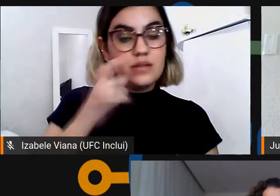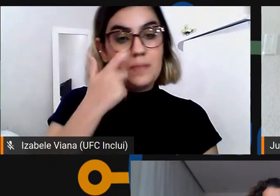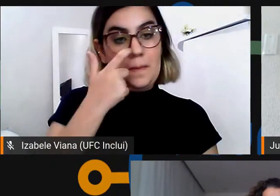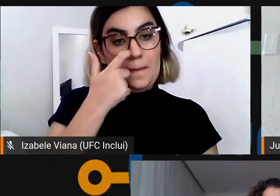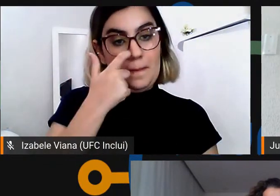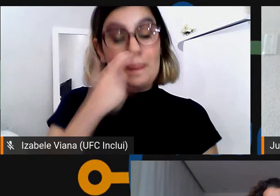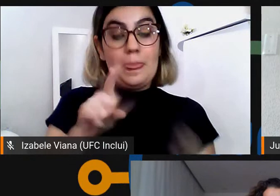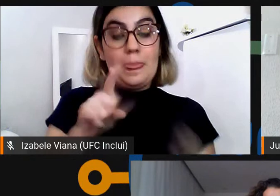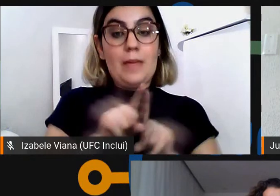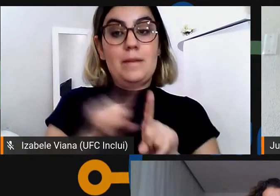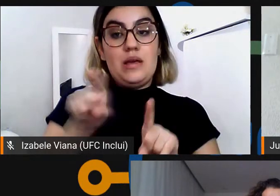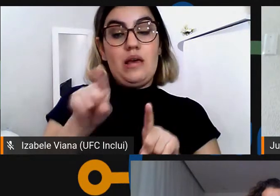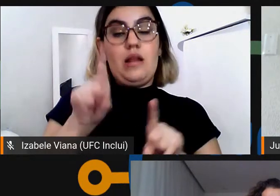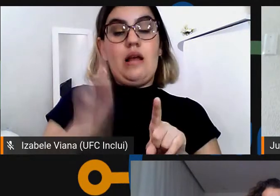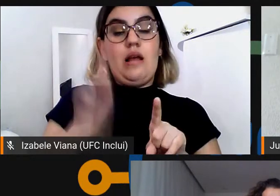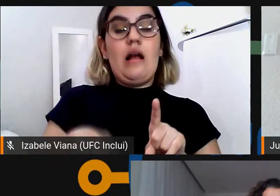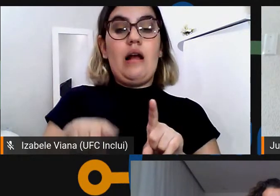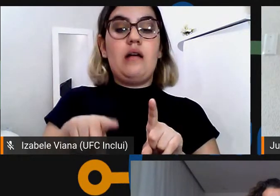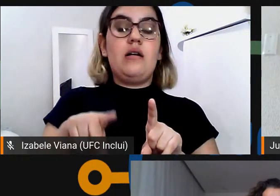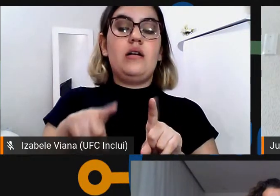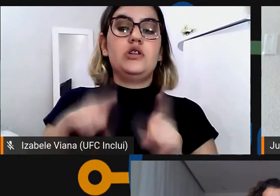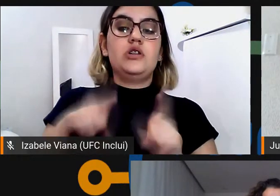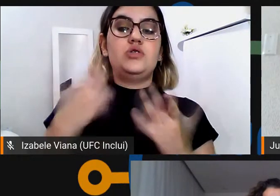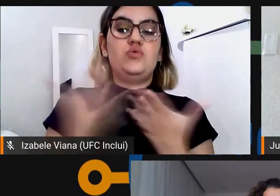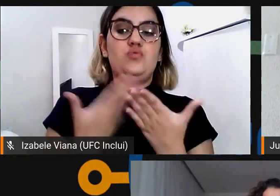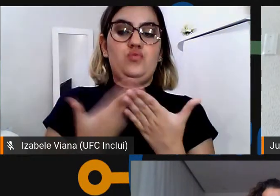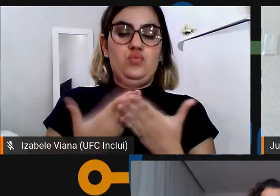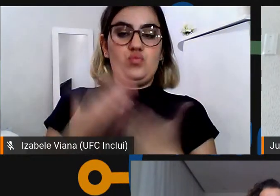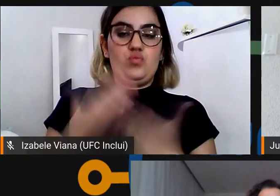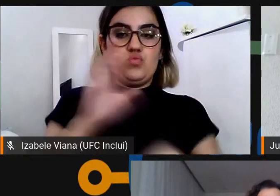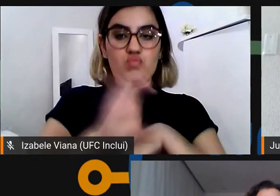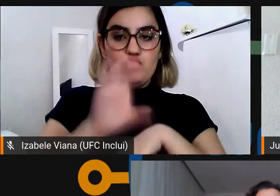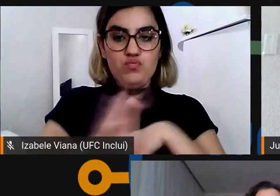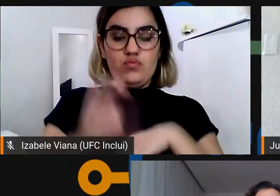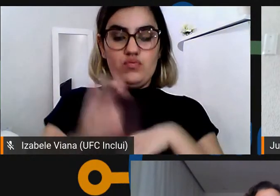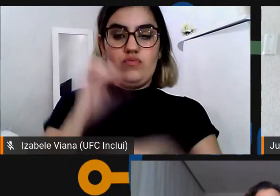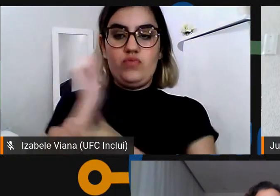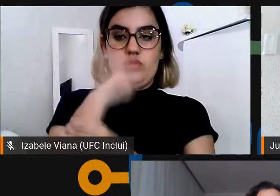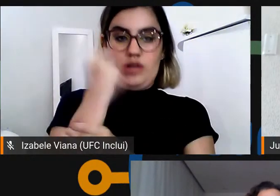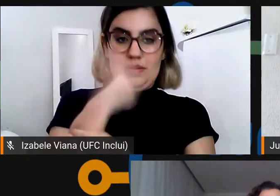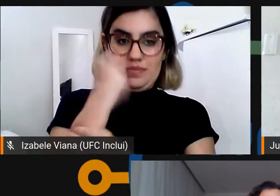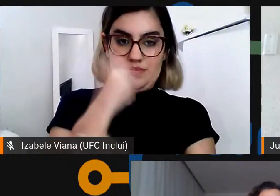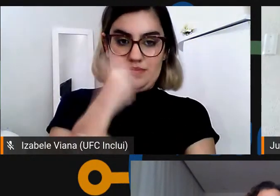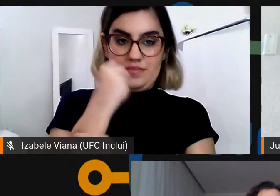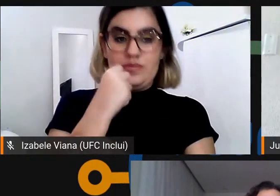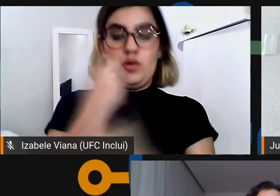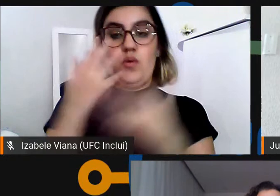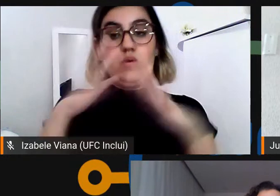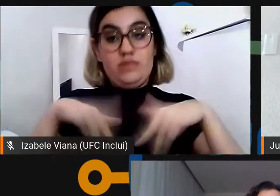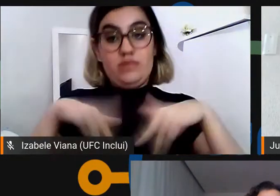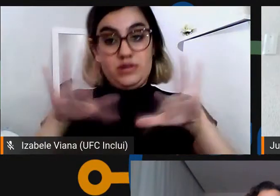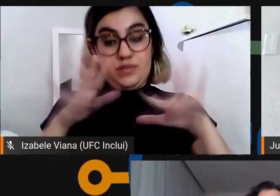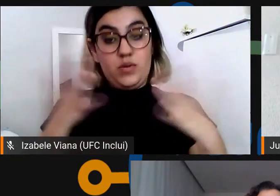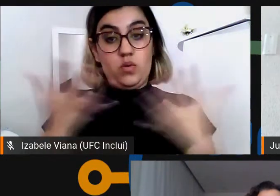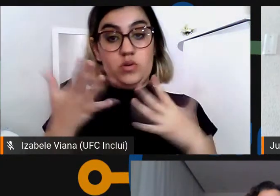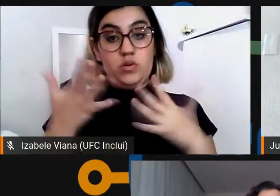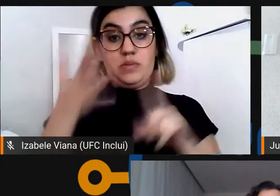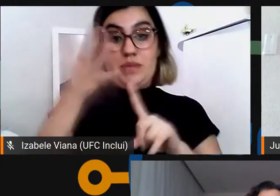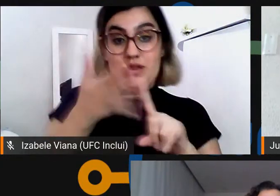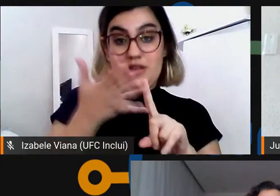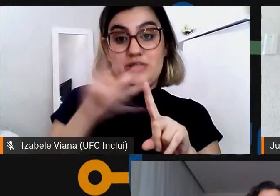do curso de fisioterapia da UFC. Né? O Luan, meu querido, essa palestra de hoje sobre revisão sistemática é dedicada a